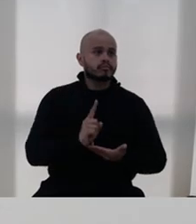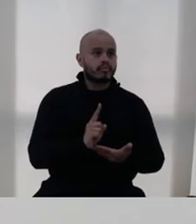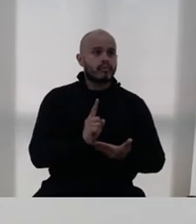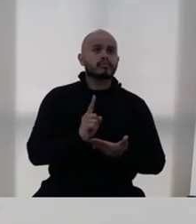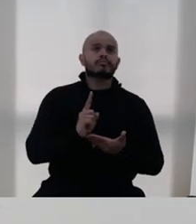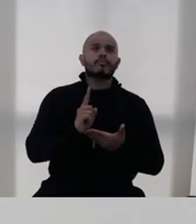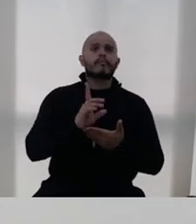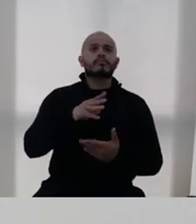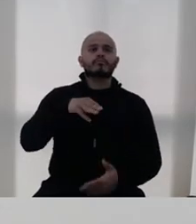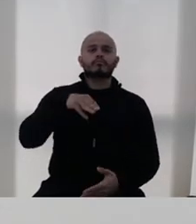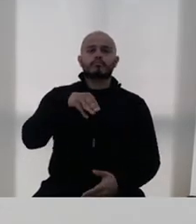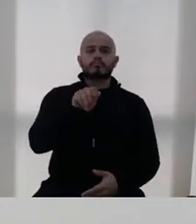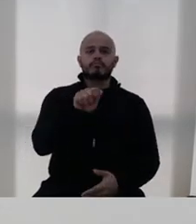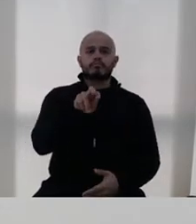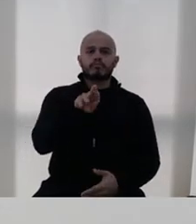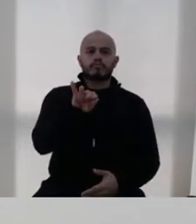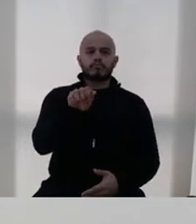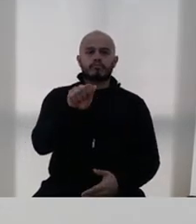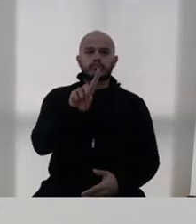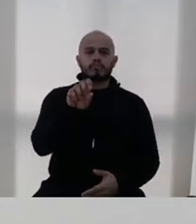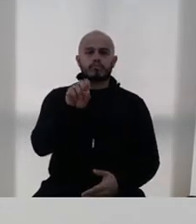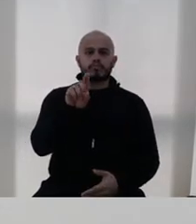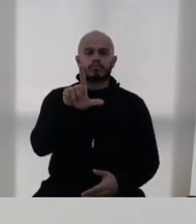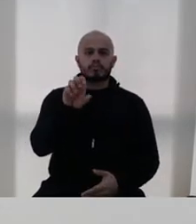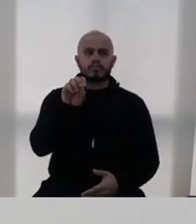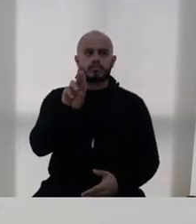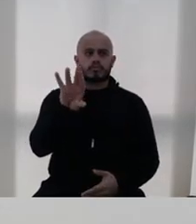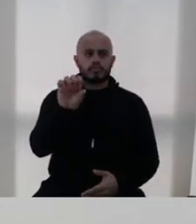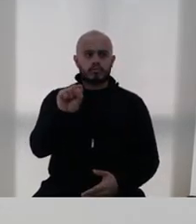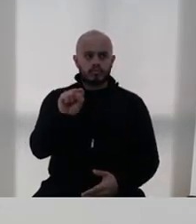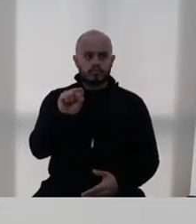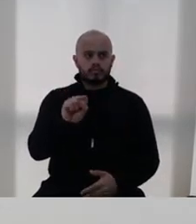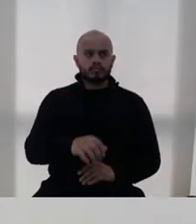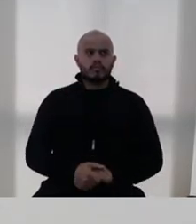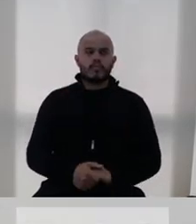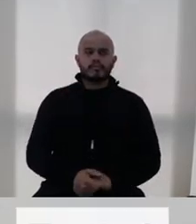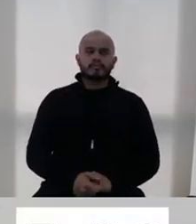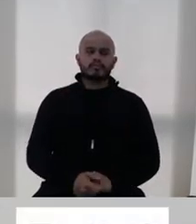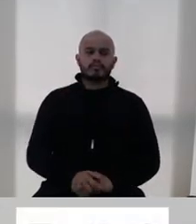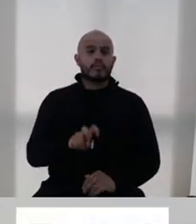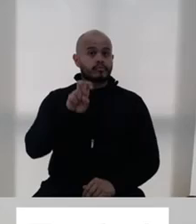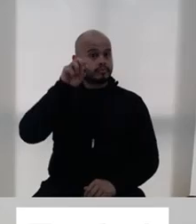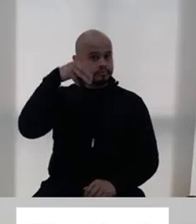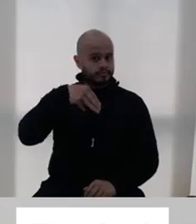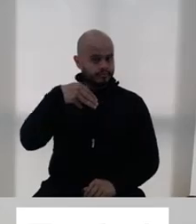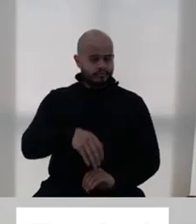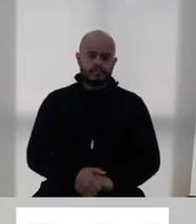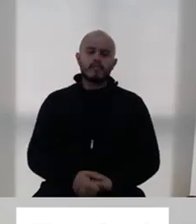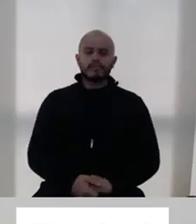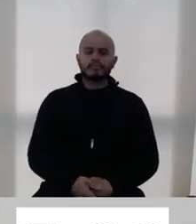aposentada, Maria Dolores Massano. Seja muito bem-vinda para a sua manifestação pelo prazo regimental de 5 minutos.